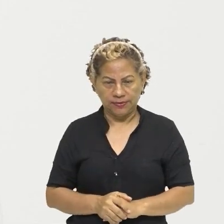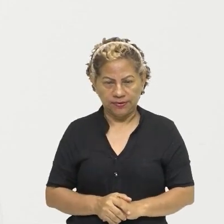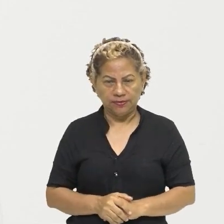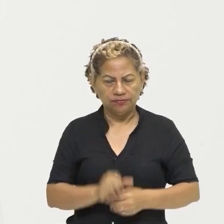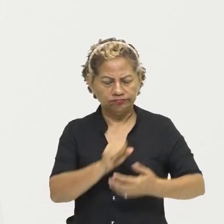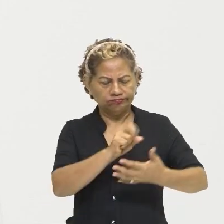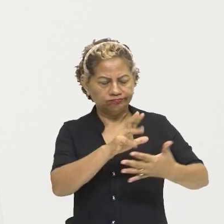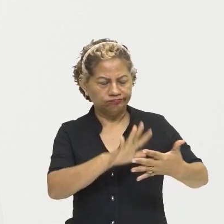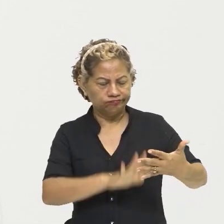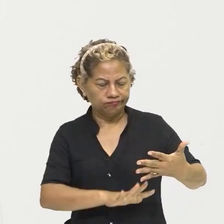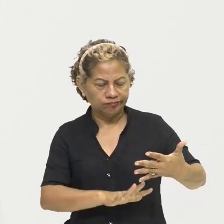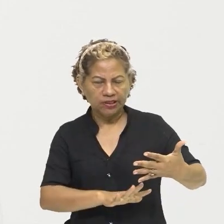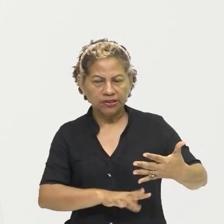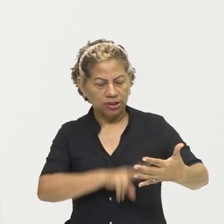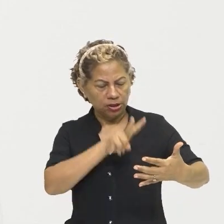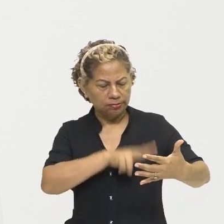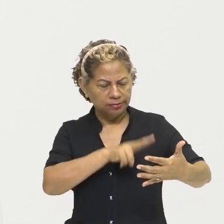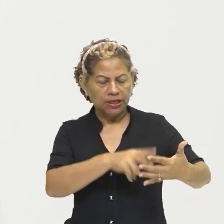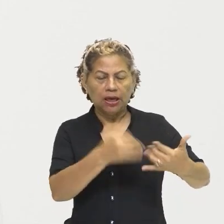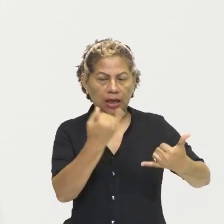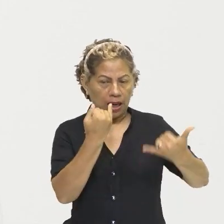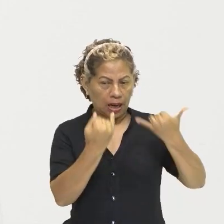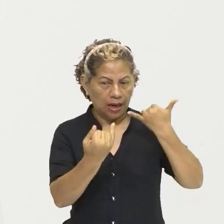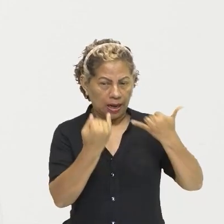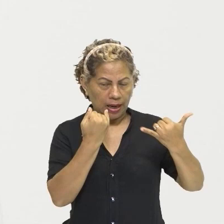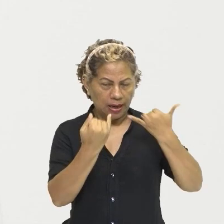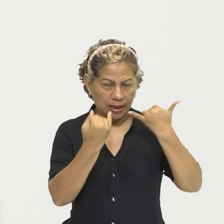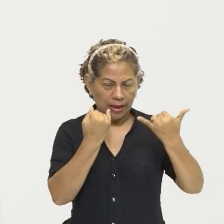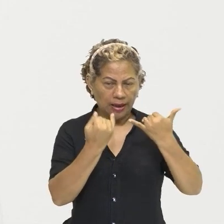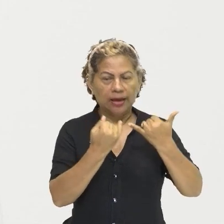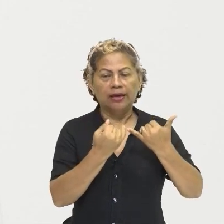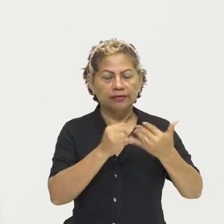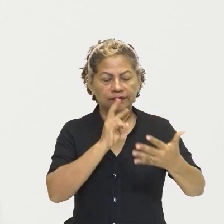para a gente resolver sobre a segunda lei